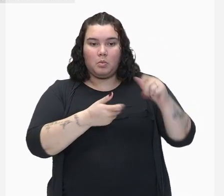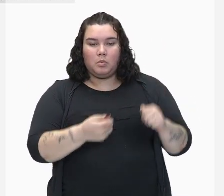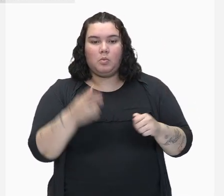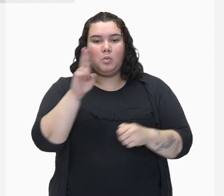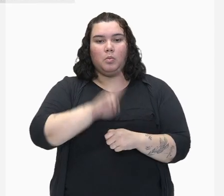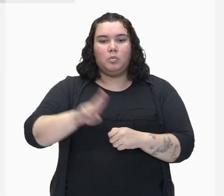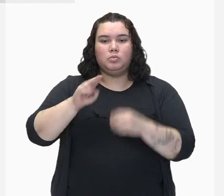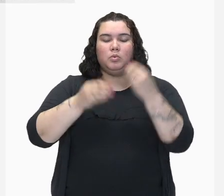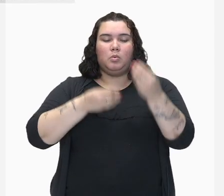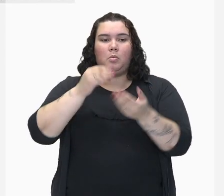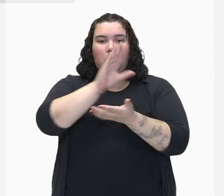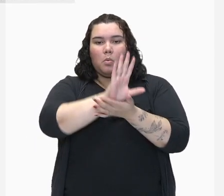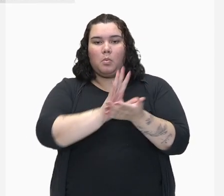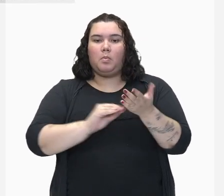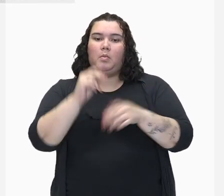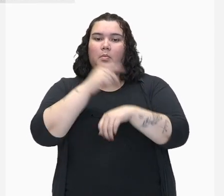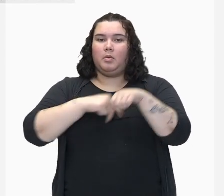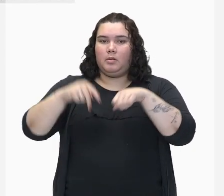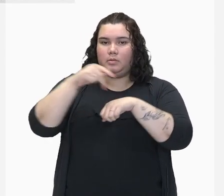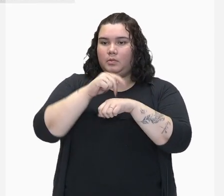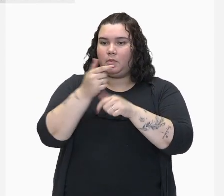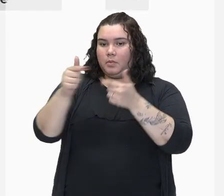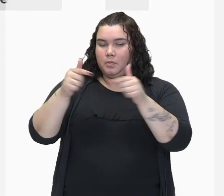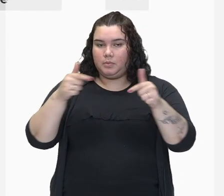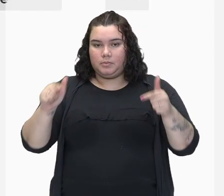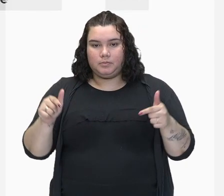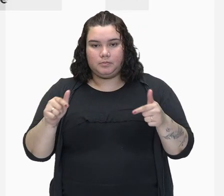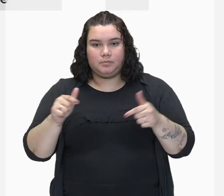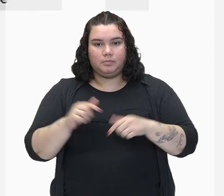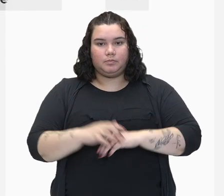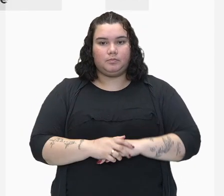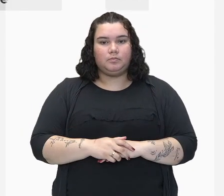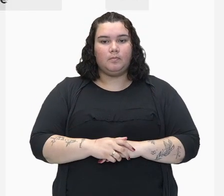dos países. Então, segundo